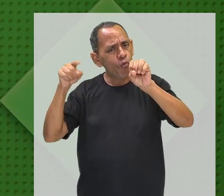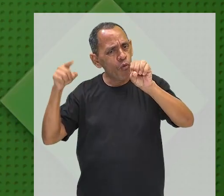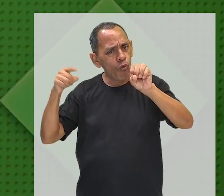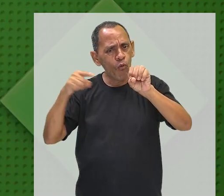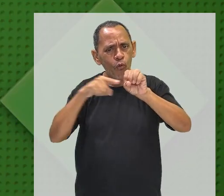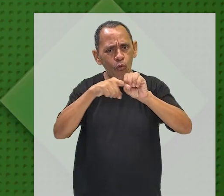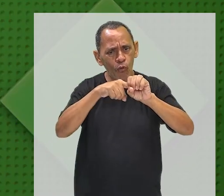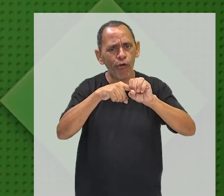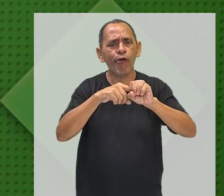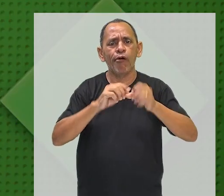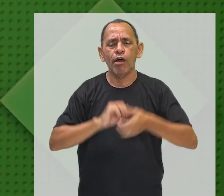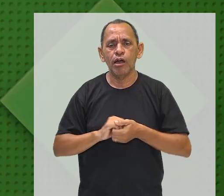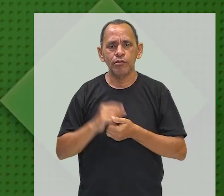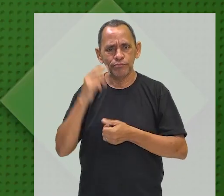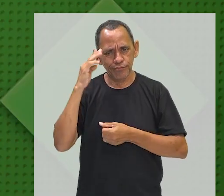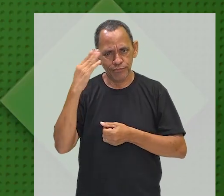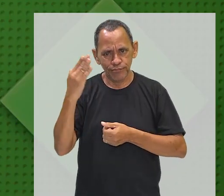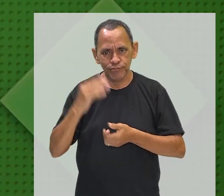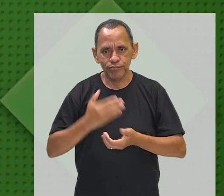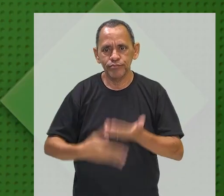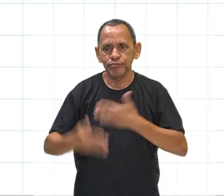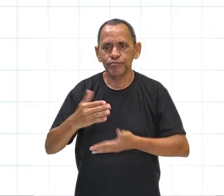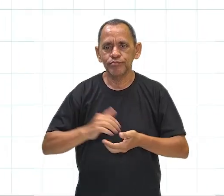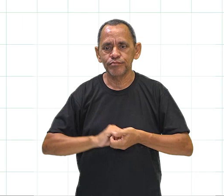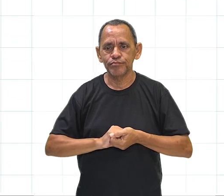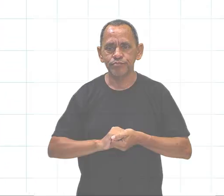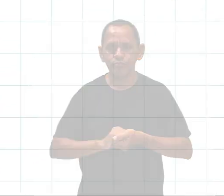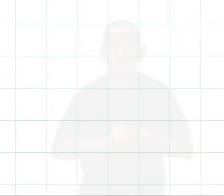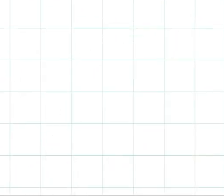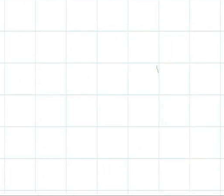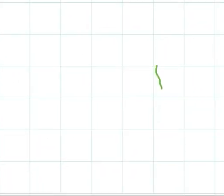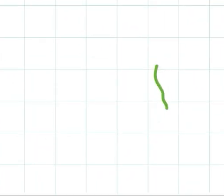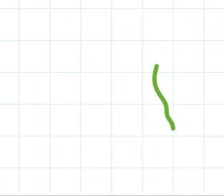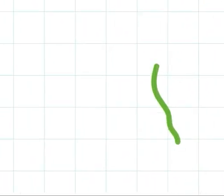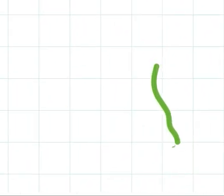fiquem atentos aí, a nossa aula começa agora.